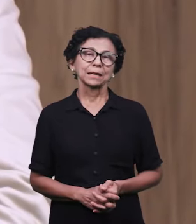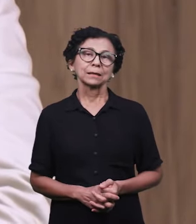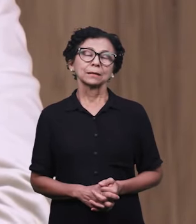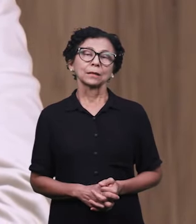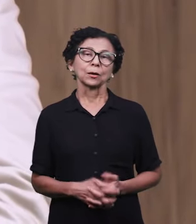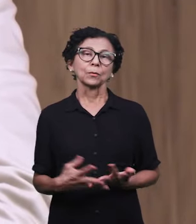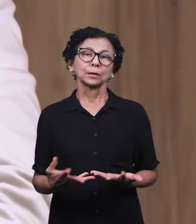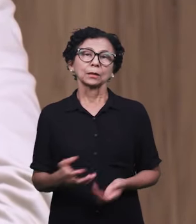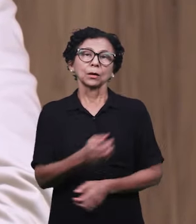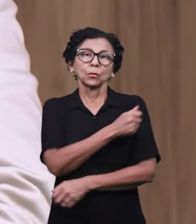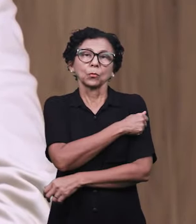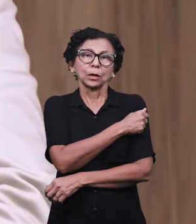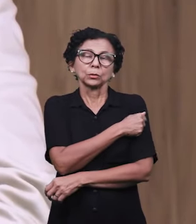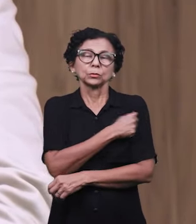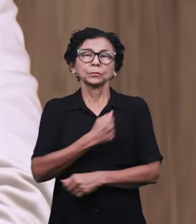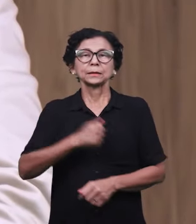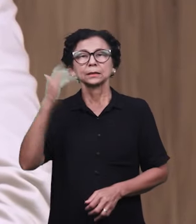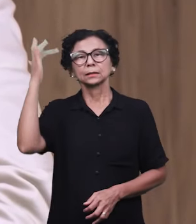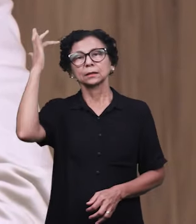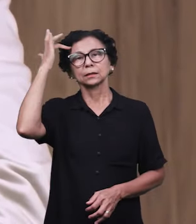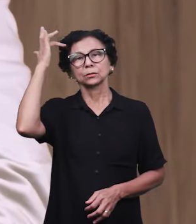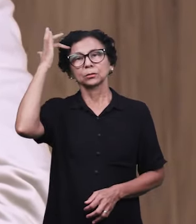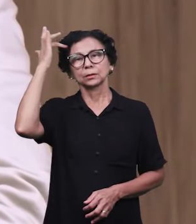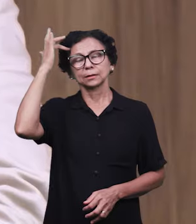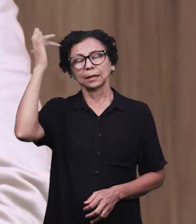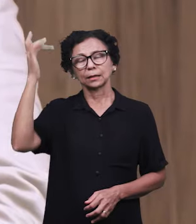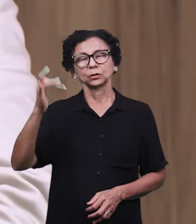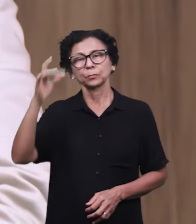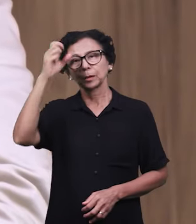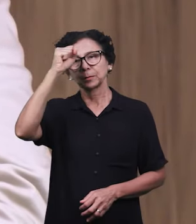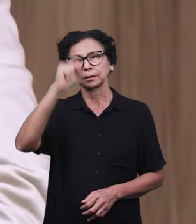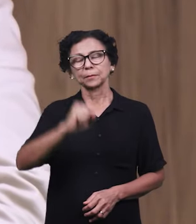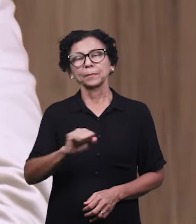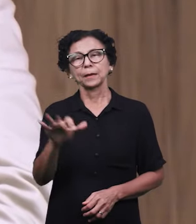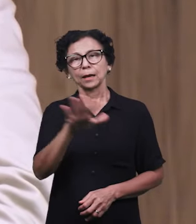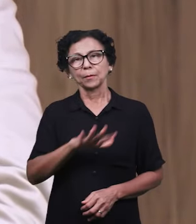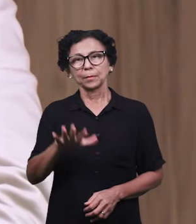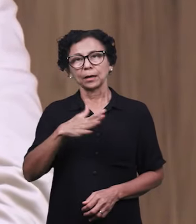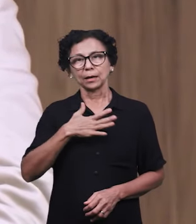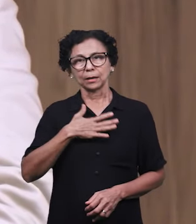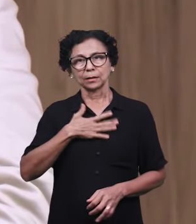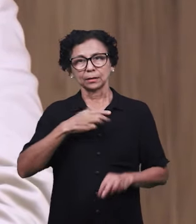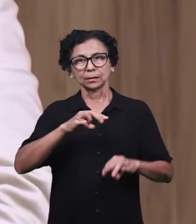matemática. Você chega para uma criança do primeiro ano e você fala com ela assim, olha,